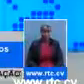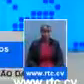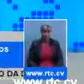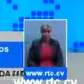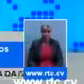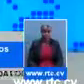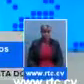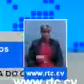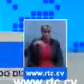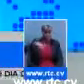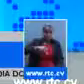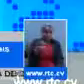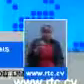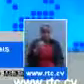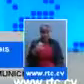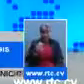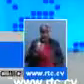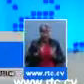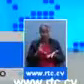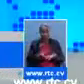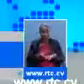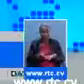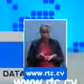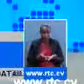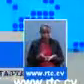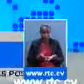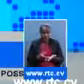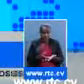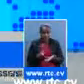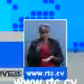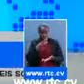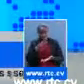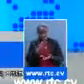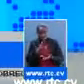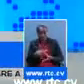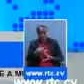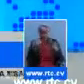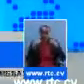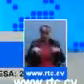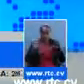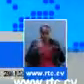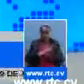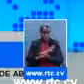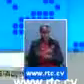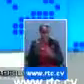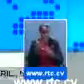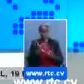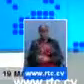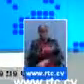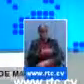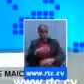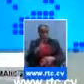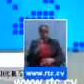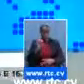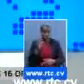eo psv já reagiu esta notícia segundo o deputado julião para ela no encontro que manteve hoje com um